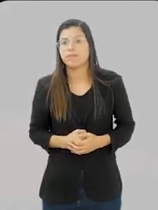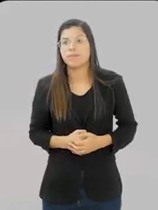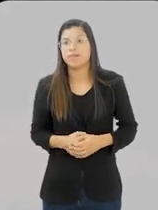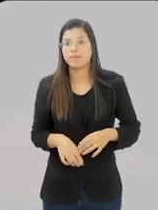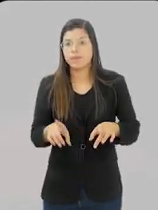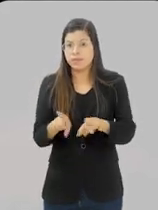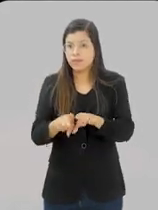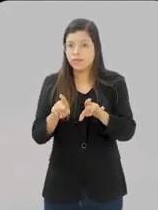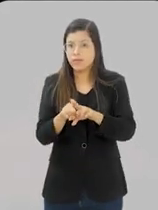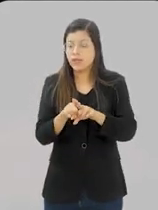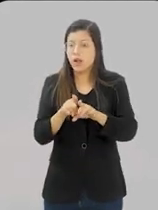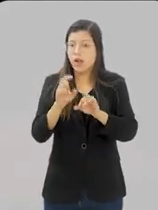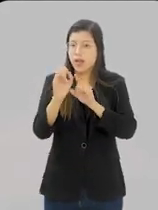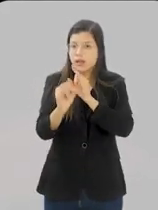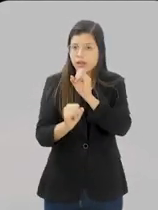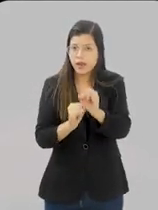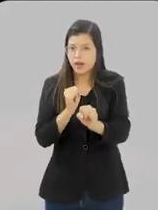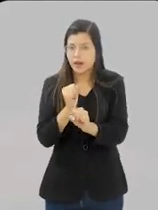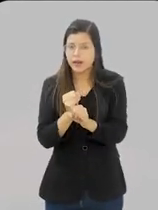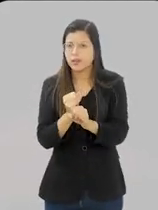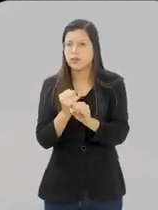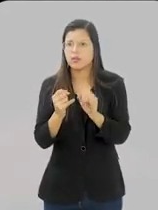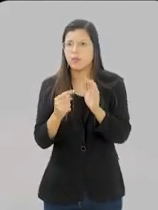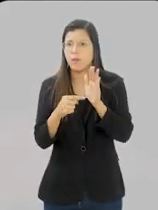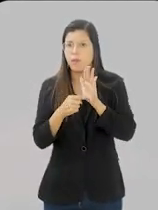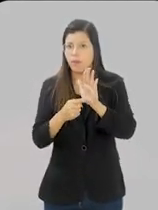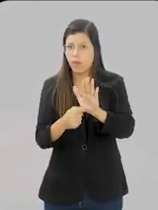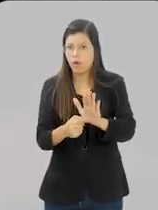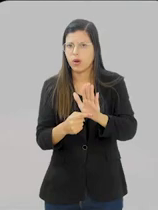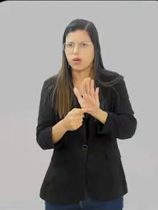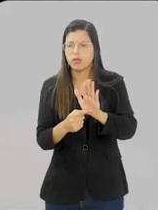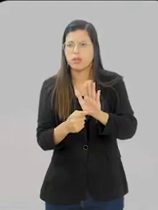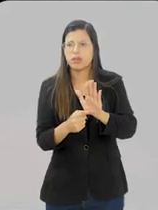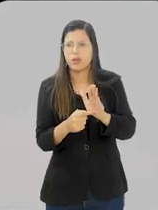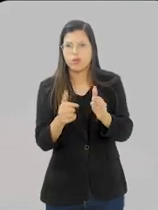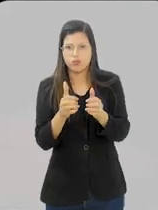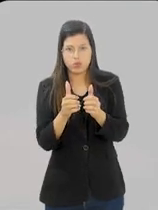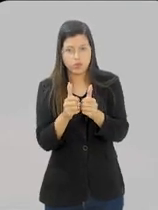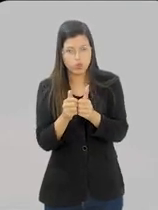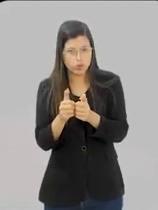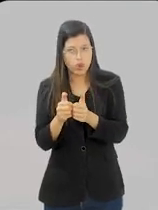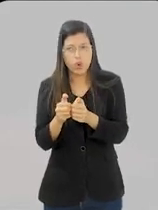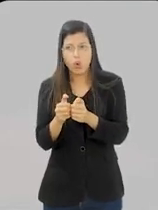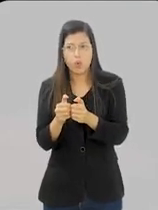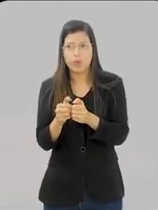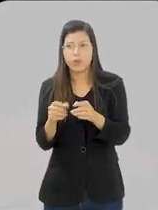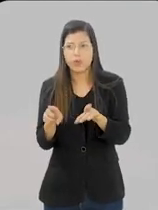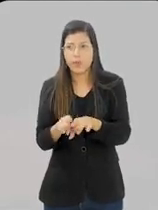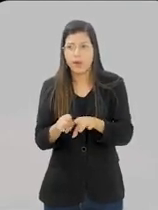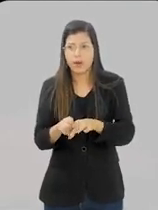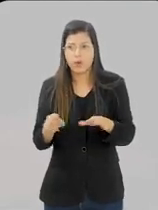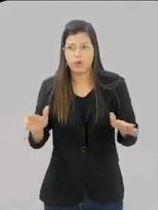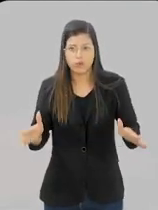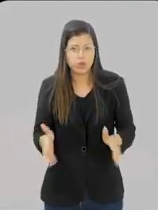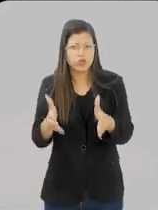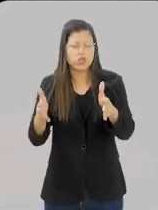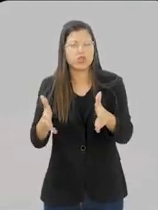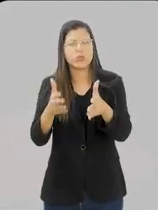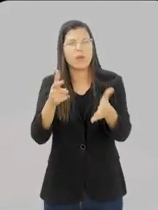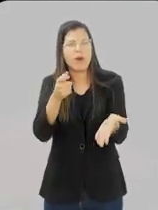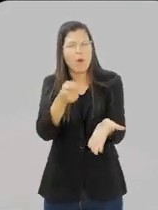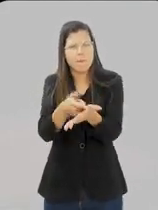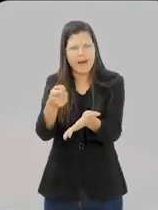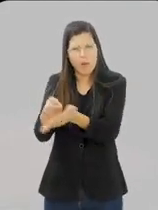além disso, a internet mostra para gente também, além dos jogos de azar, um estímulo extremo